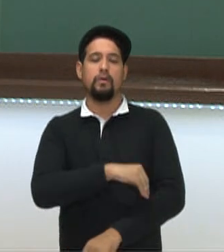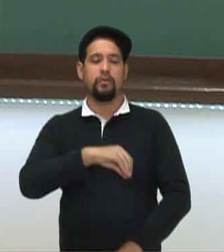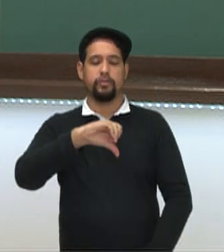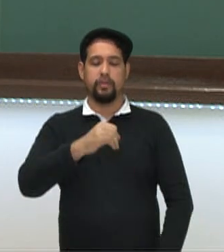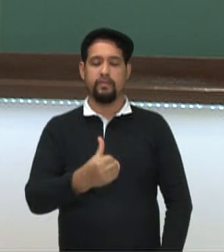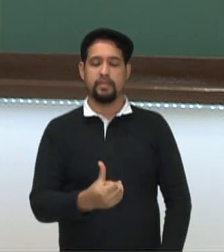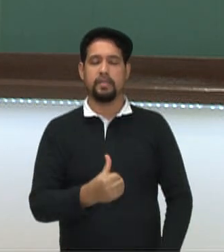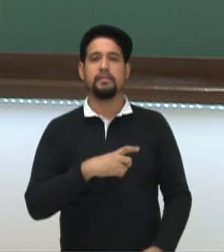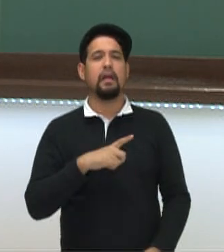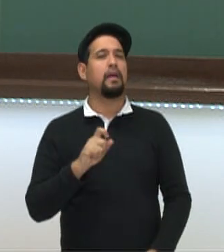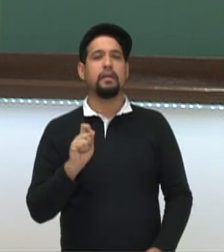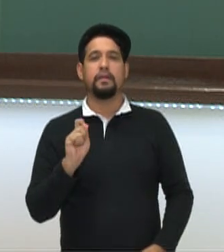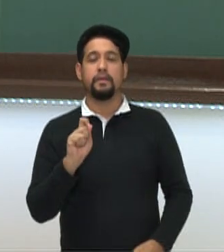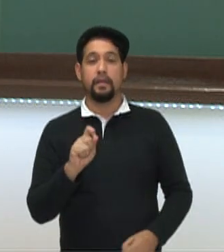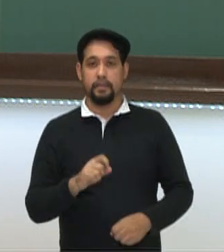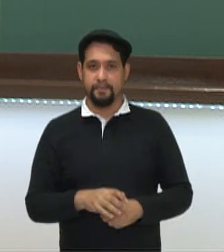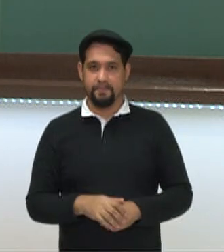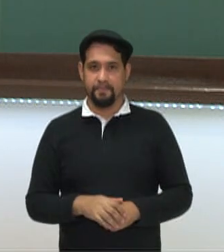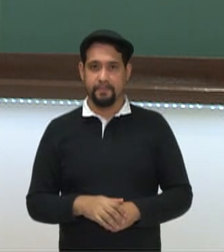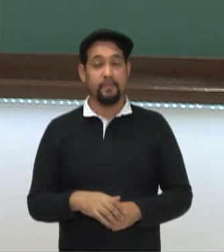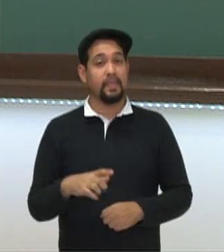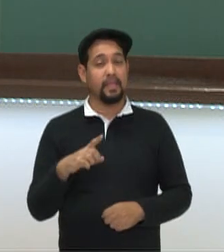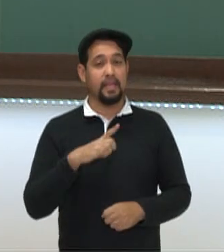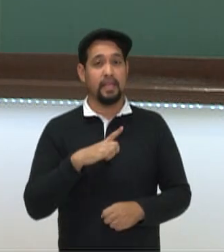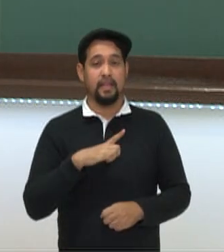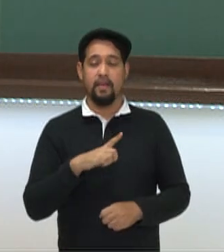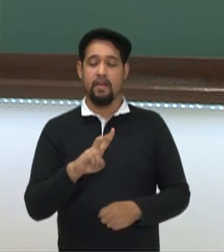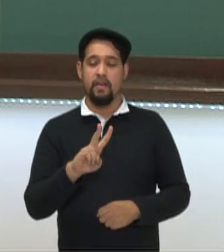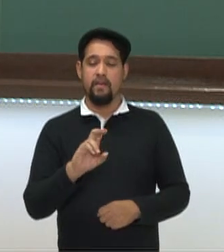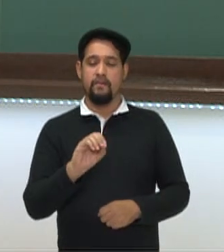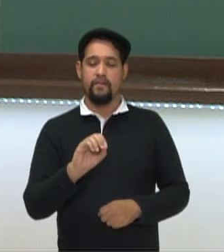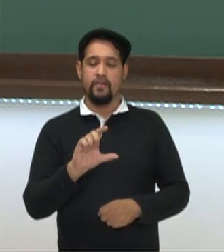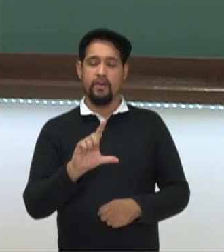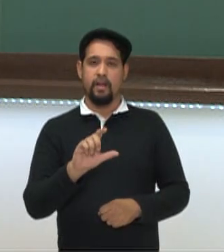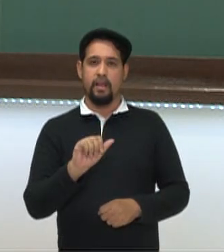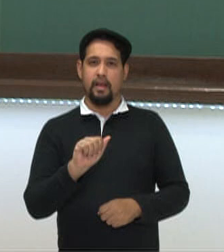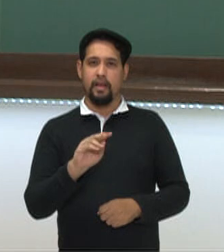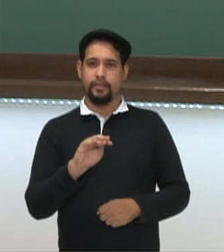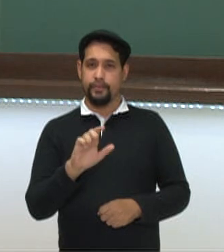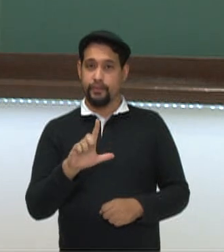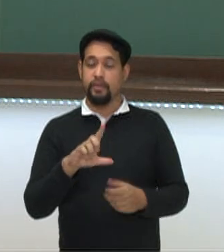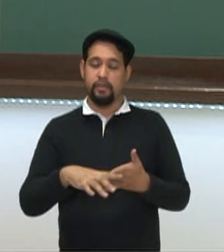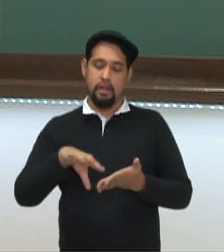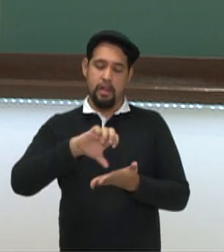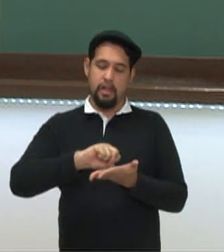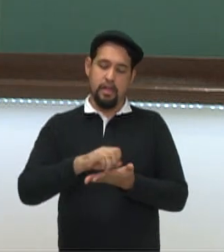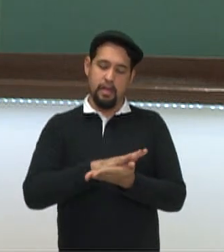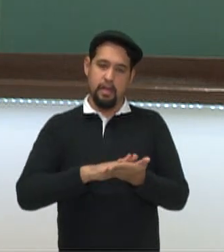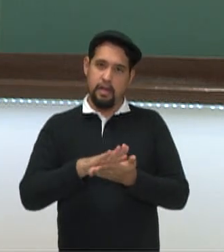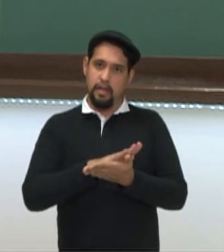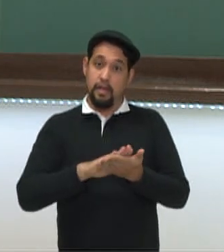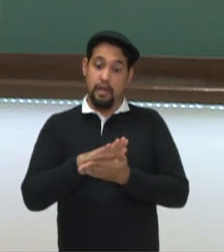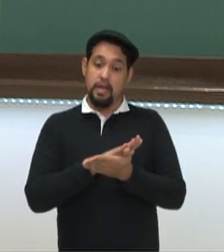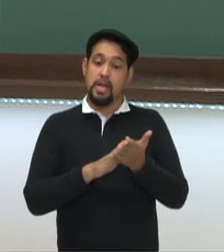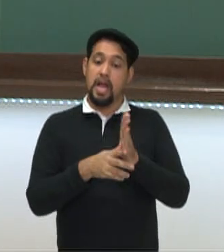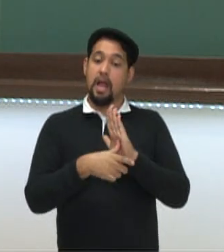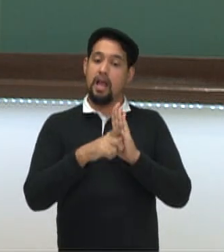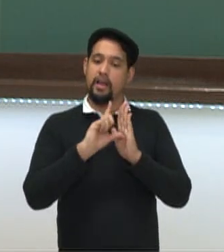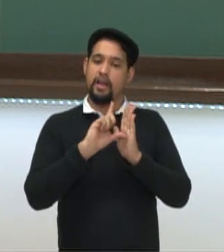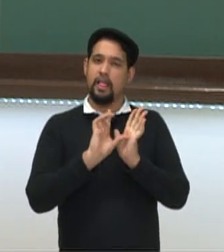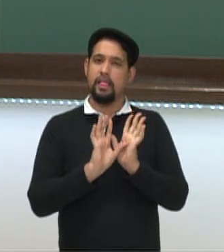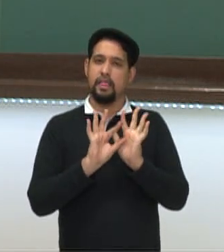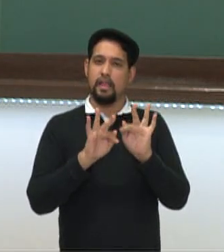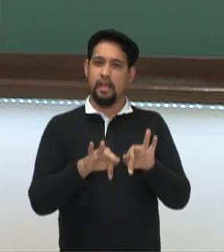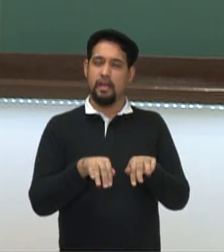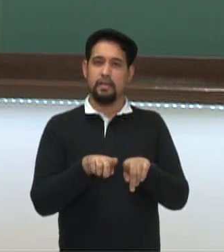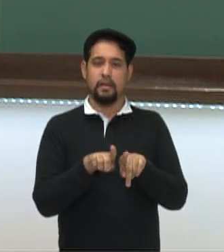96, ele é muito volátil. Nós vamos passar em nossas mãos, antes de terminar o processo